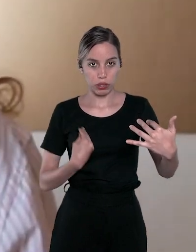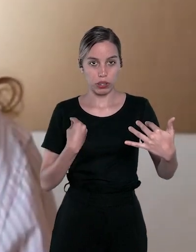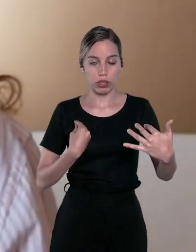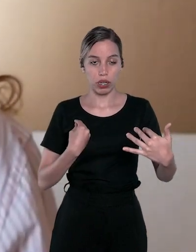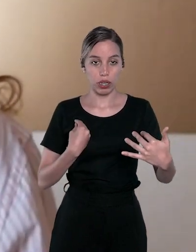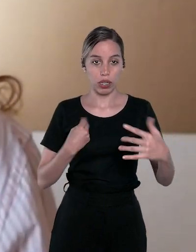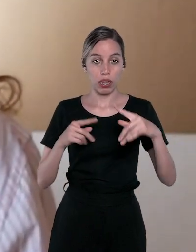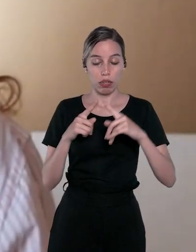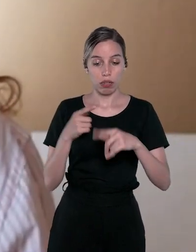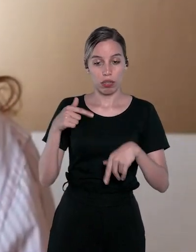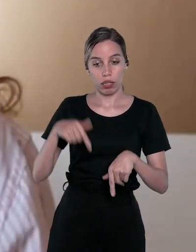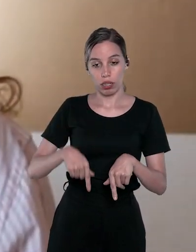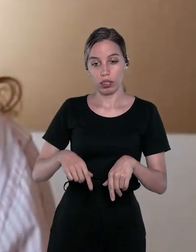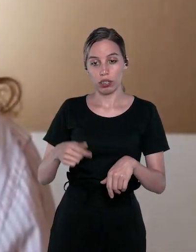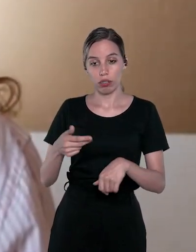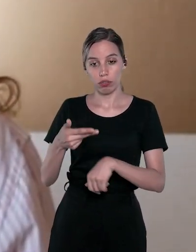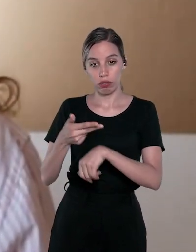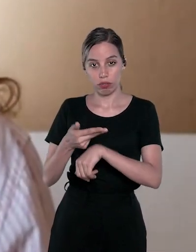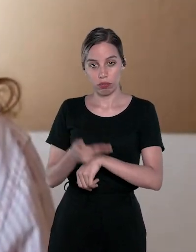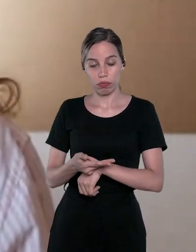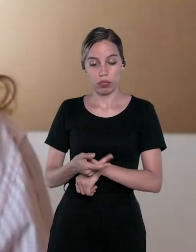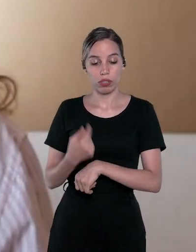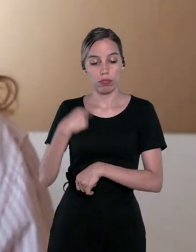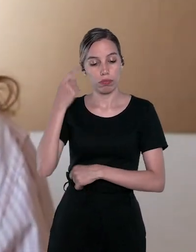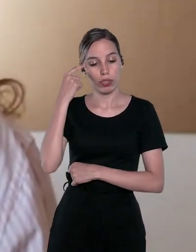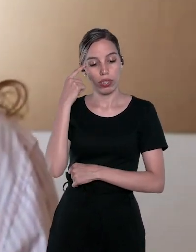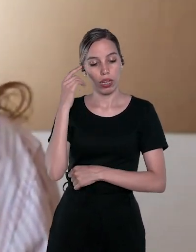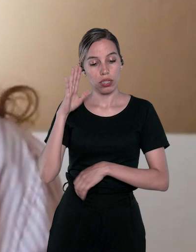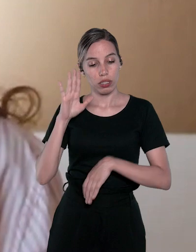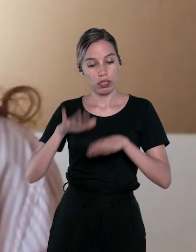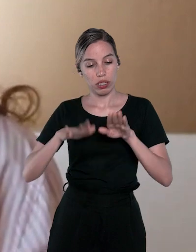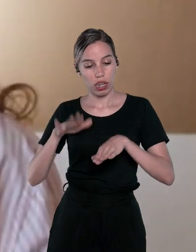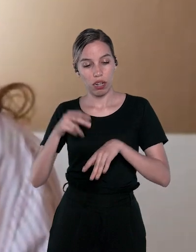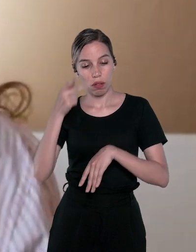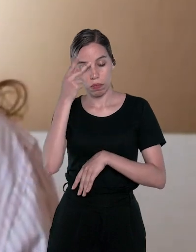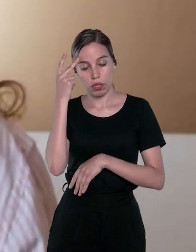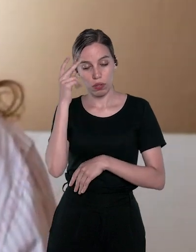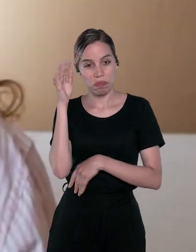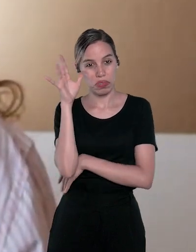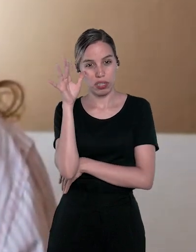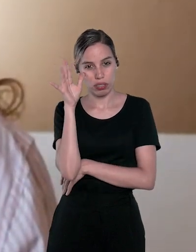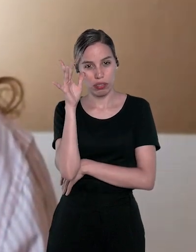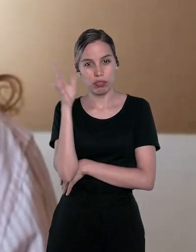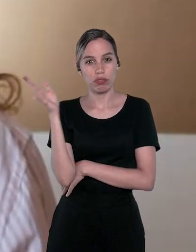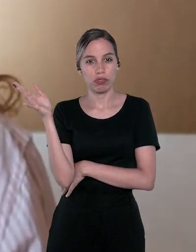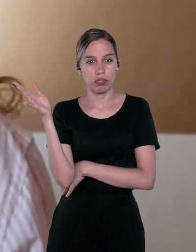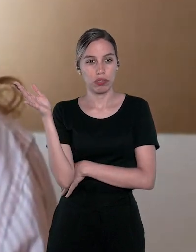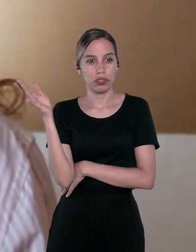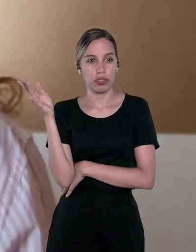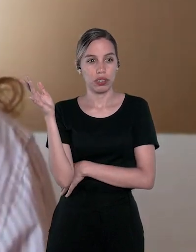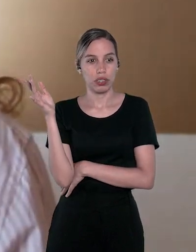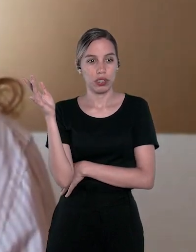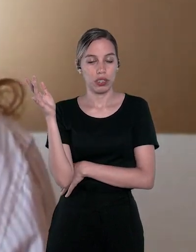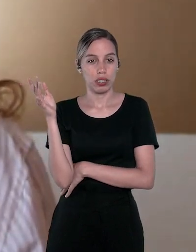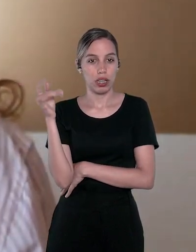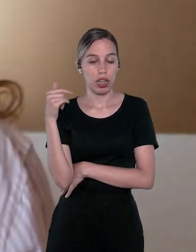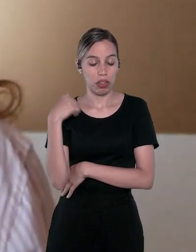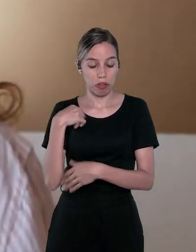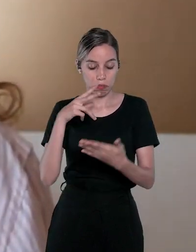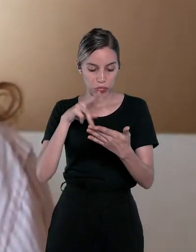Aqui na leitura do seu livro, eu me deparei com uma pergunta que eu achei interessante, eu quero te fazê-la, a respeito